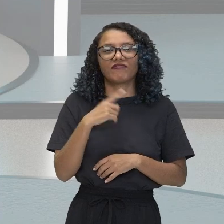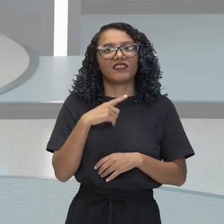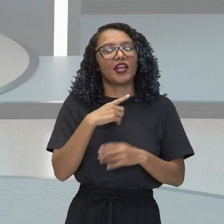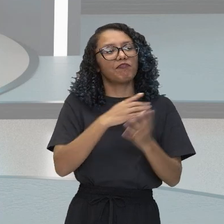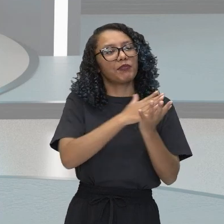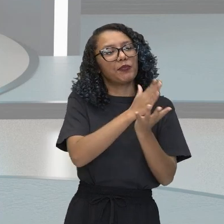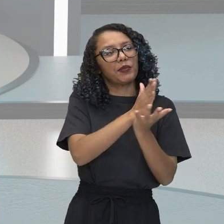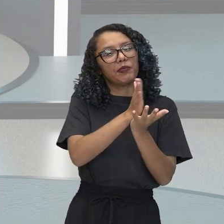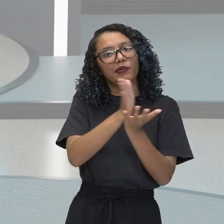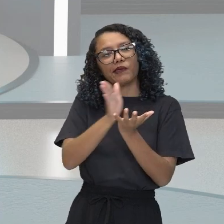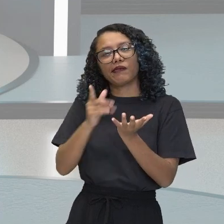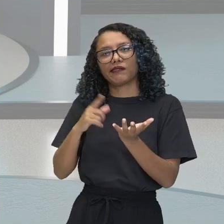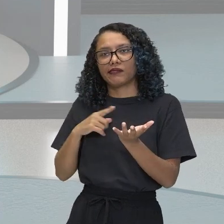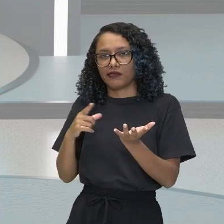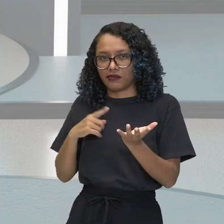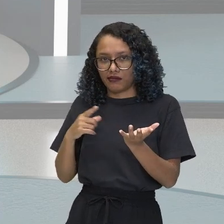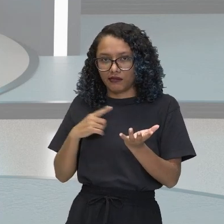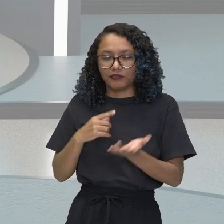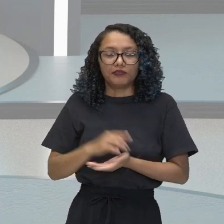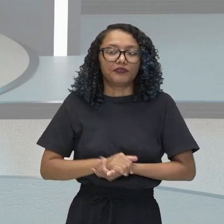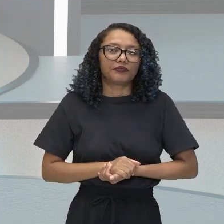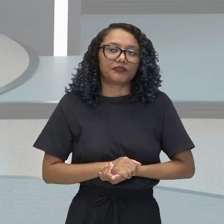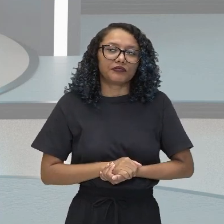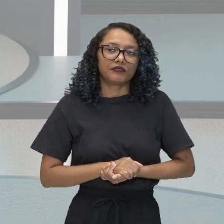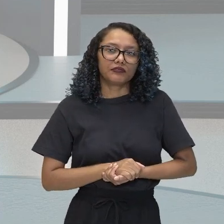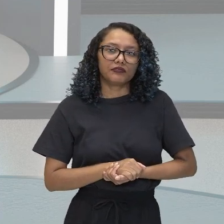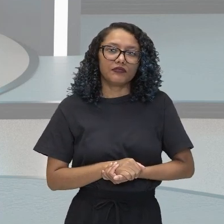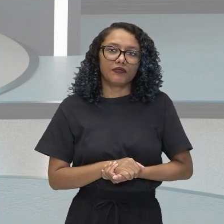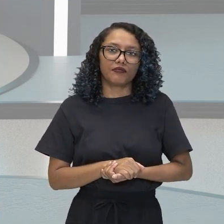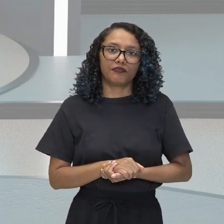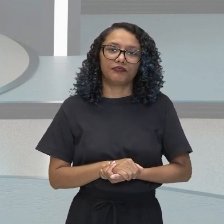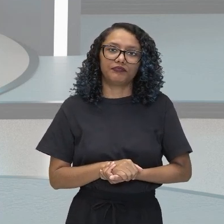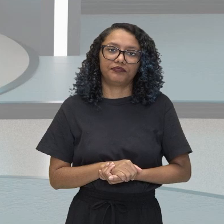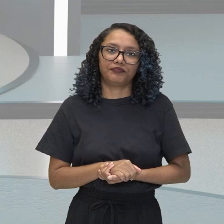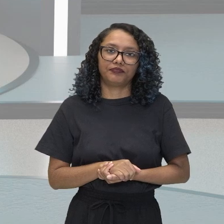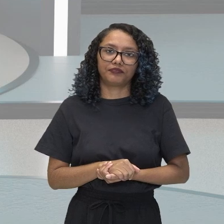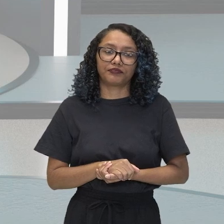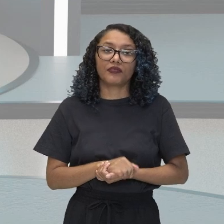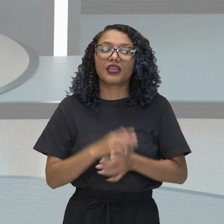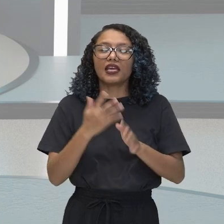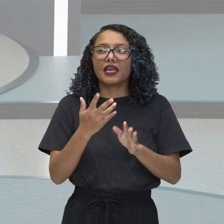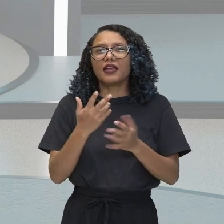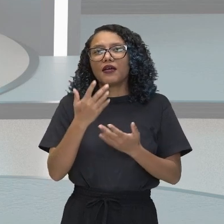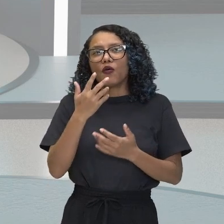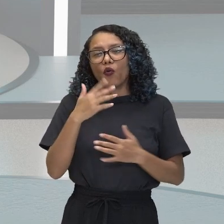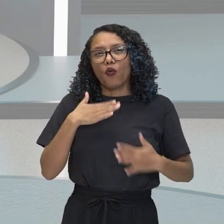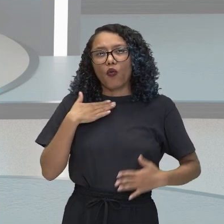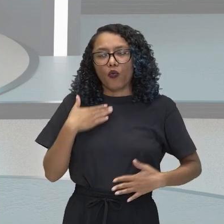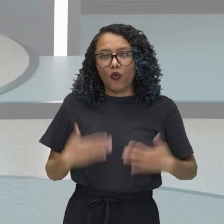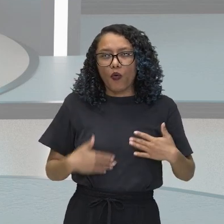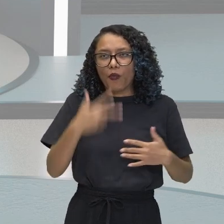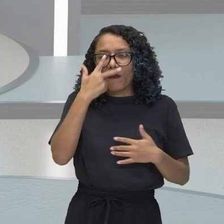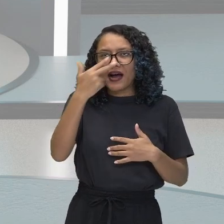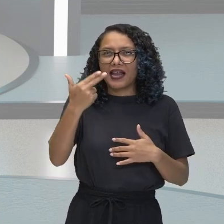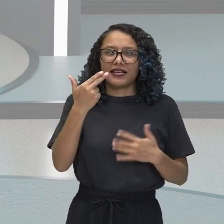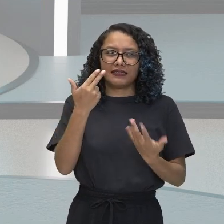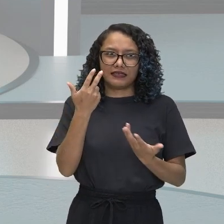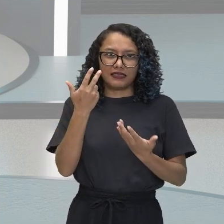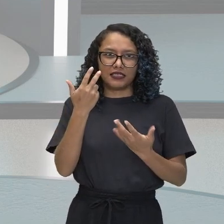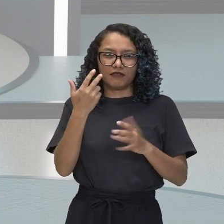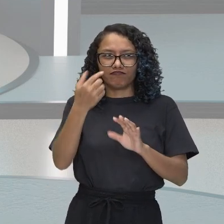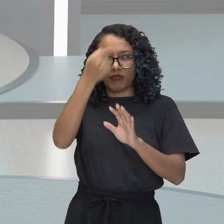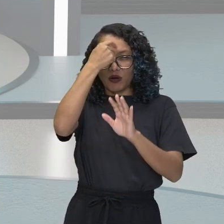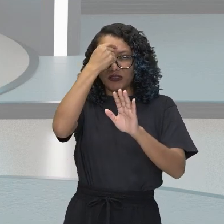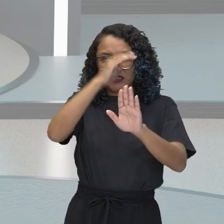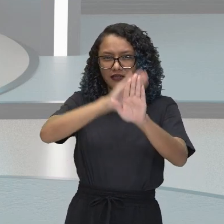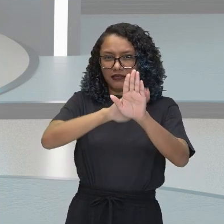entendendo que o corpo, ele é o inconsciente vivido. E ele traz o quê?